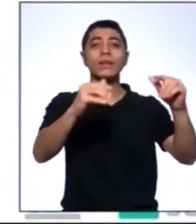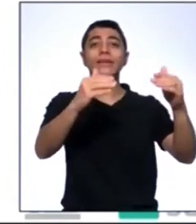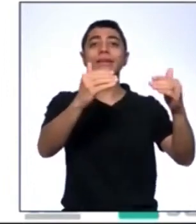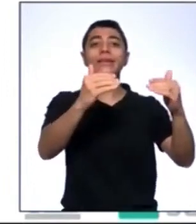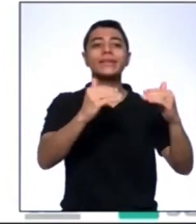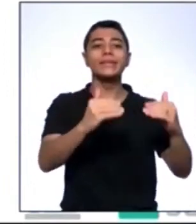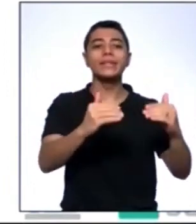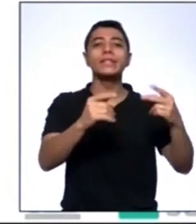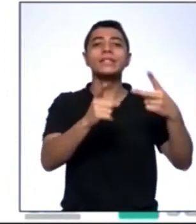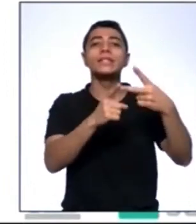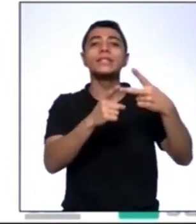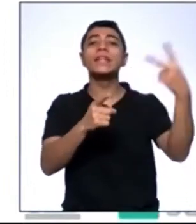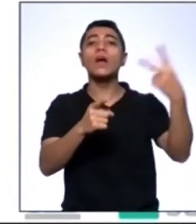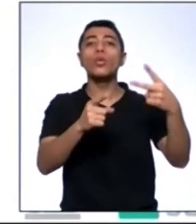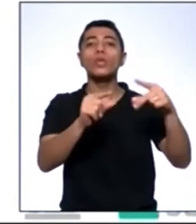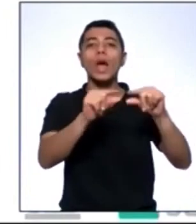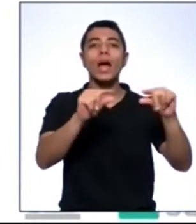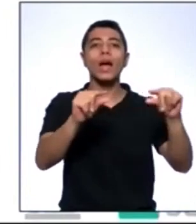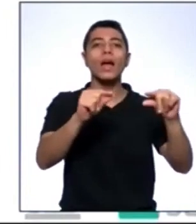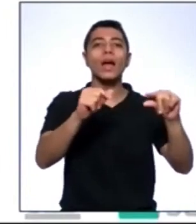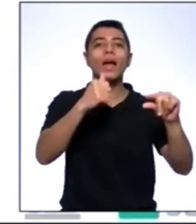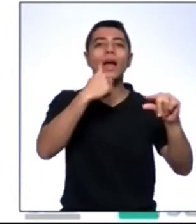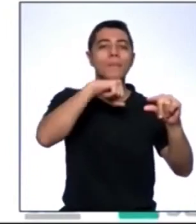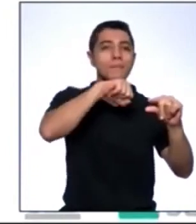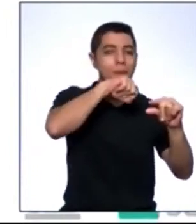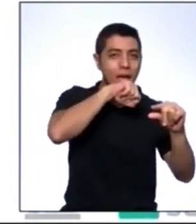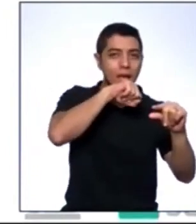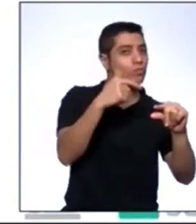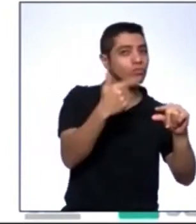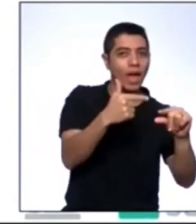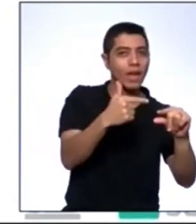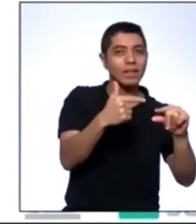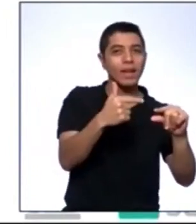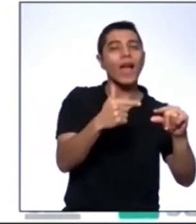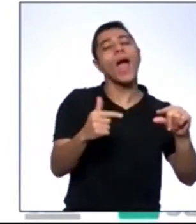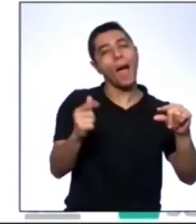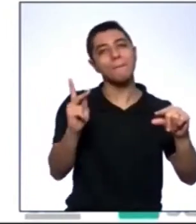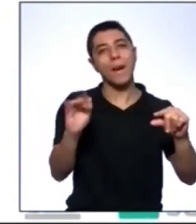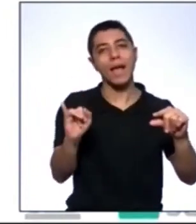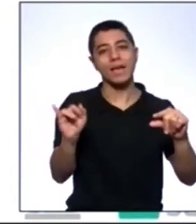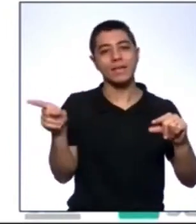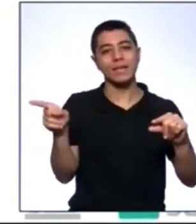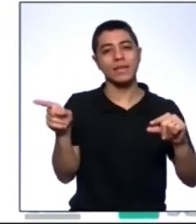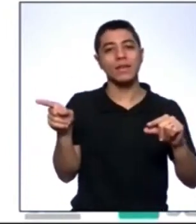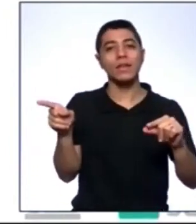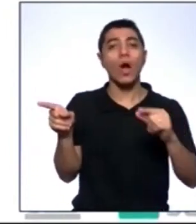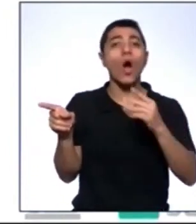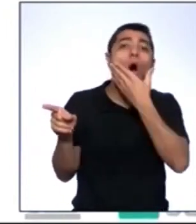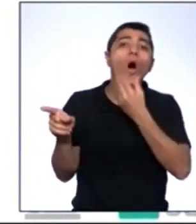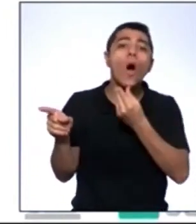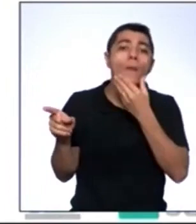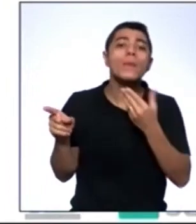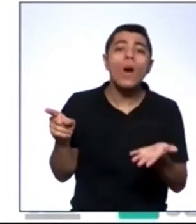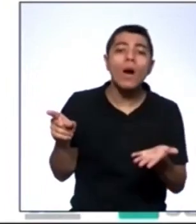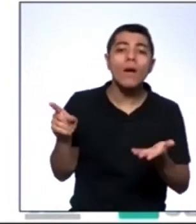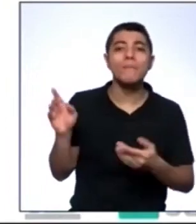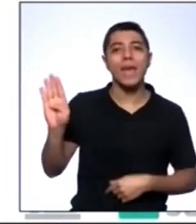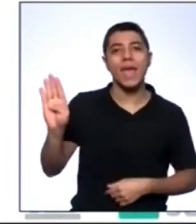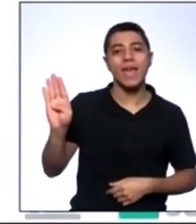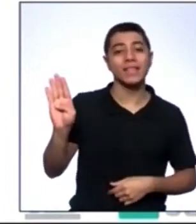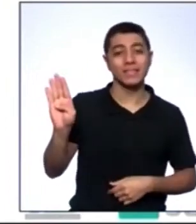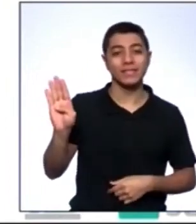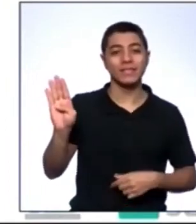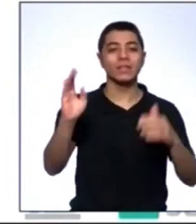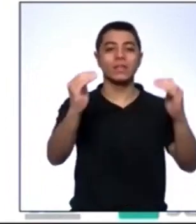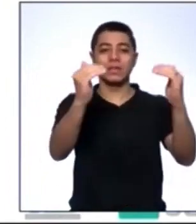deu? Quem deu? O pai. E qual dos 2 homens tem? O homem B. Olha a próxima bandinha. A mãe